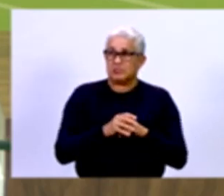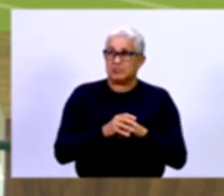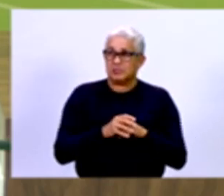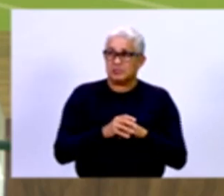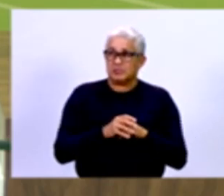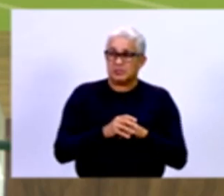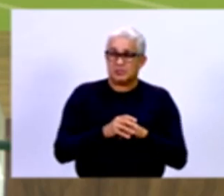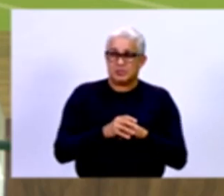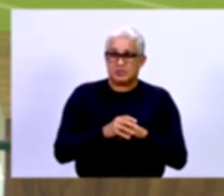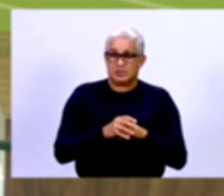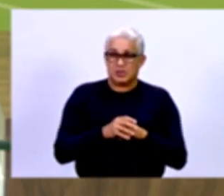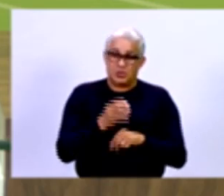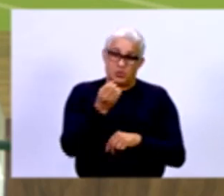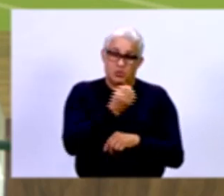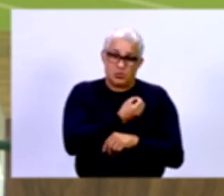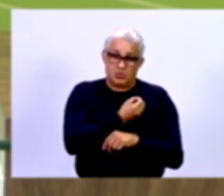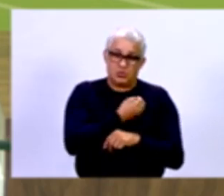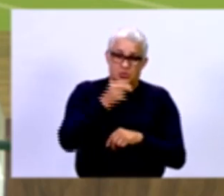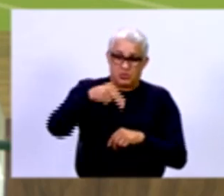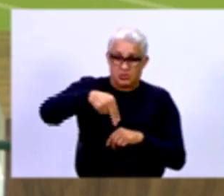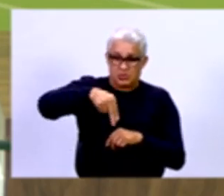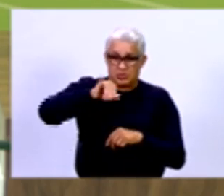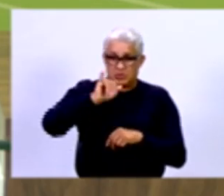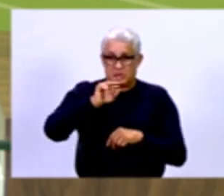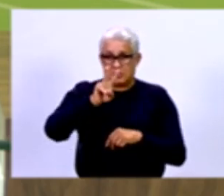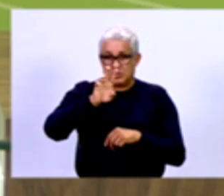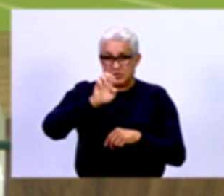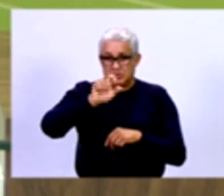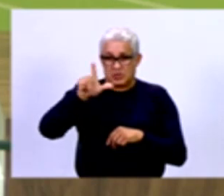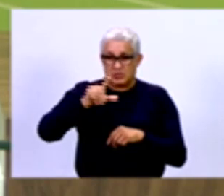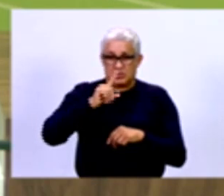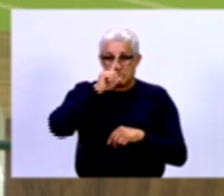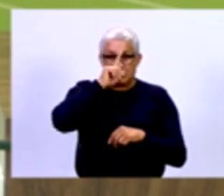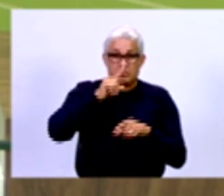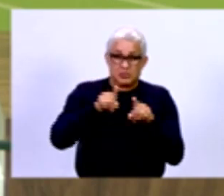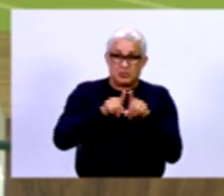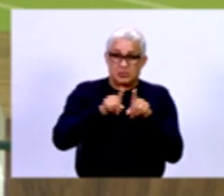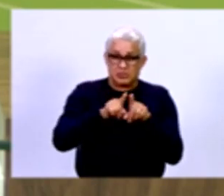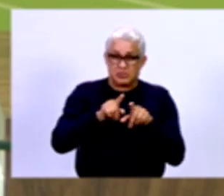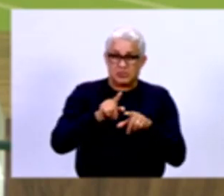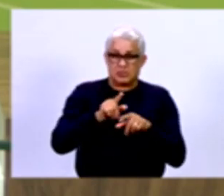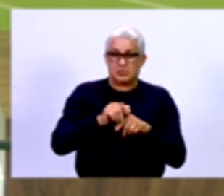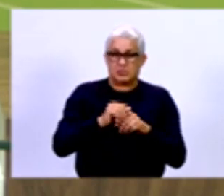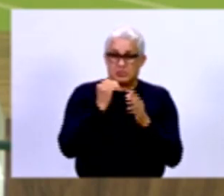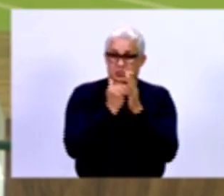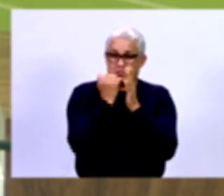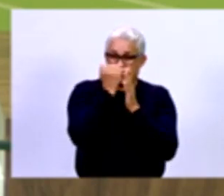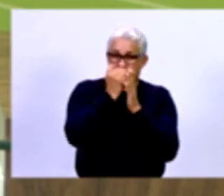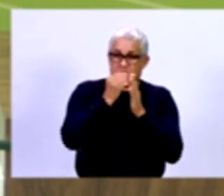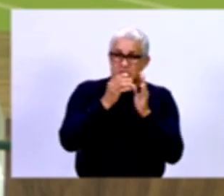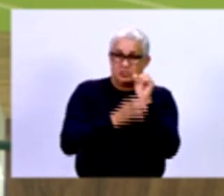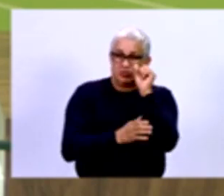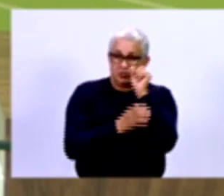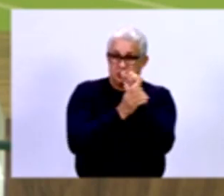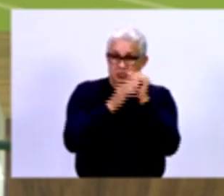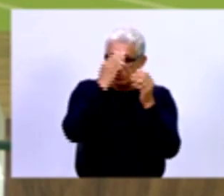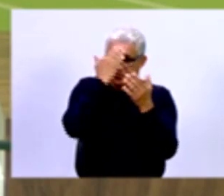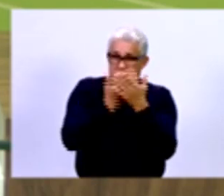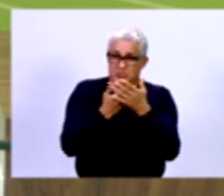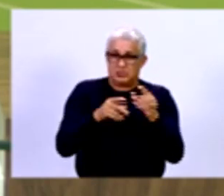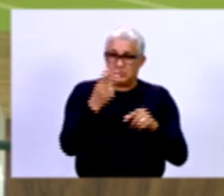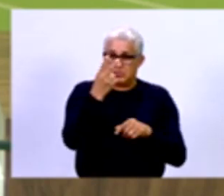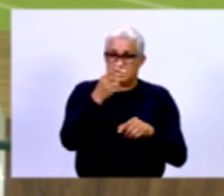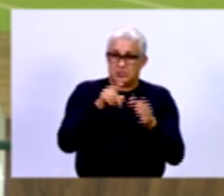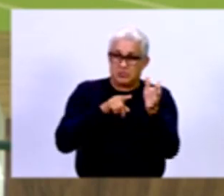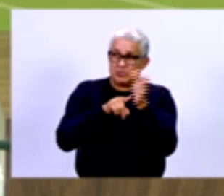uma nota para o nível de risco e o grau de confiabilidade para se fazer investimentos no país. Por causa disso, a gente tem duas perguntas, eu vou